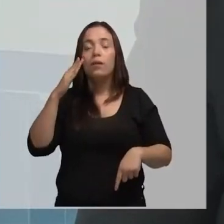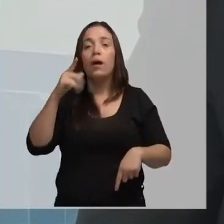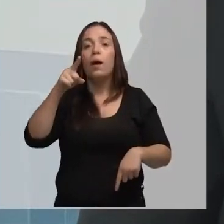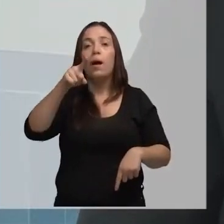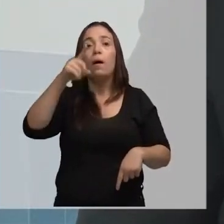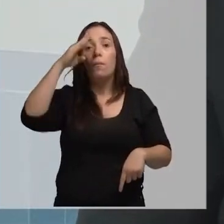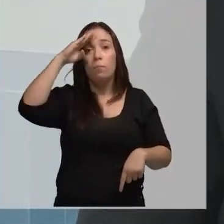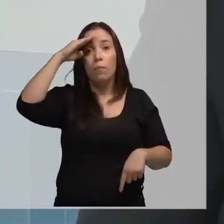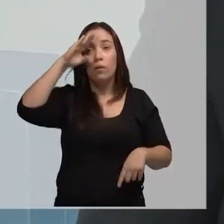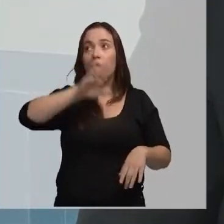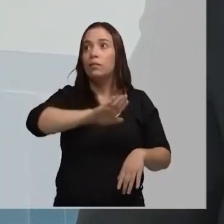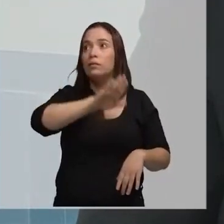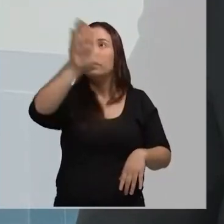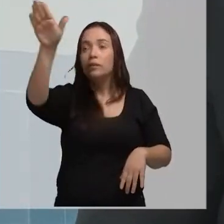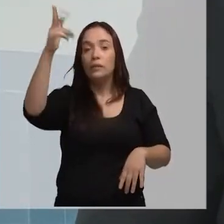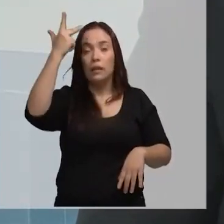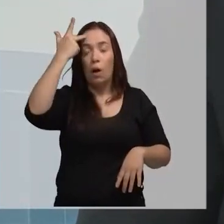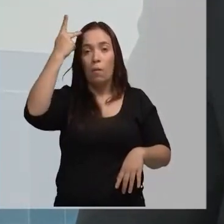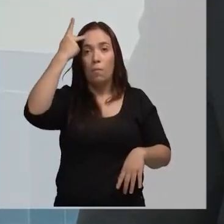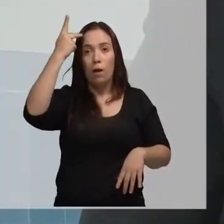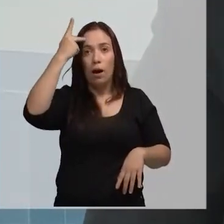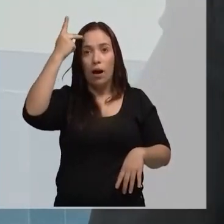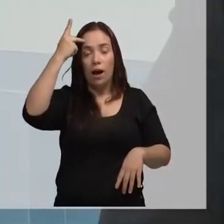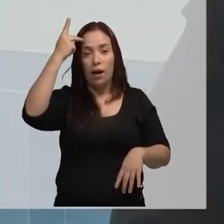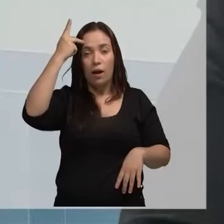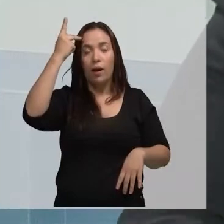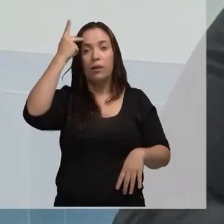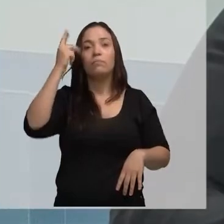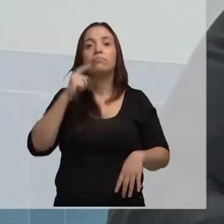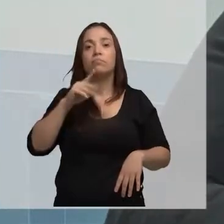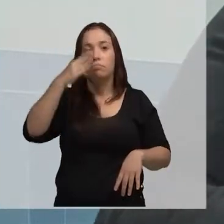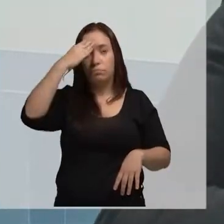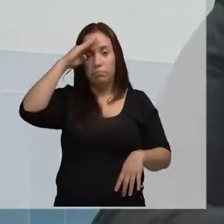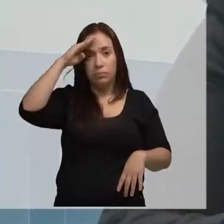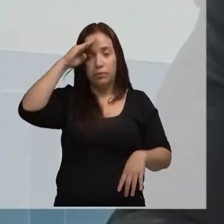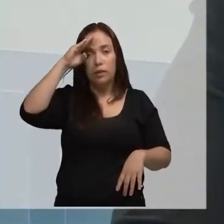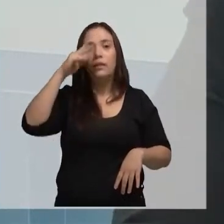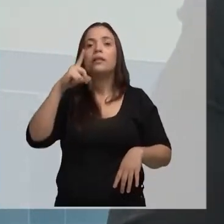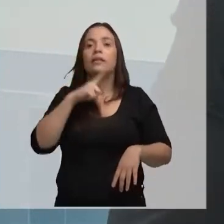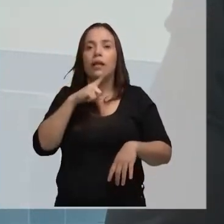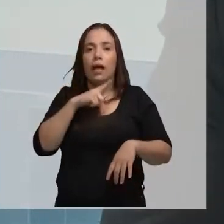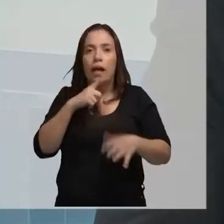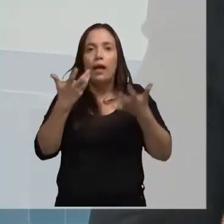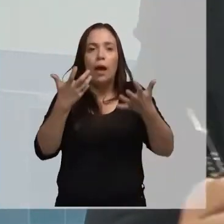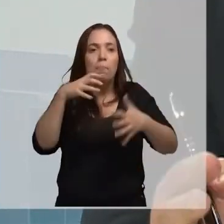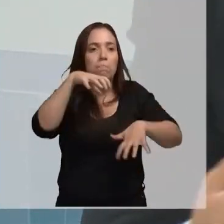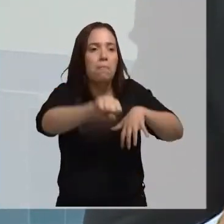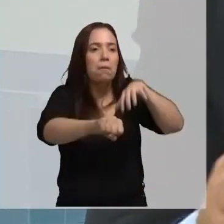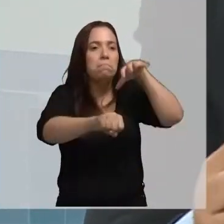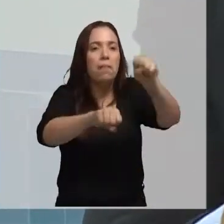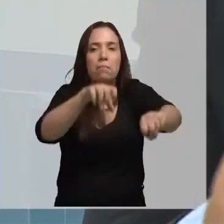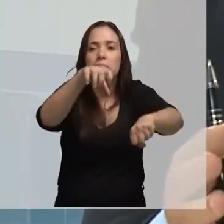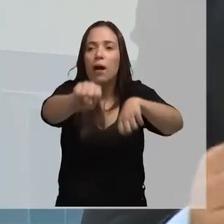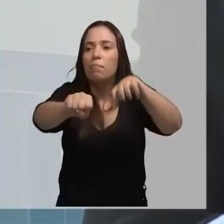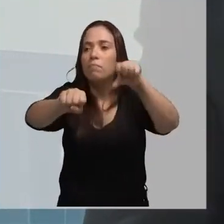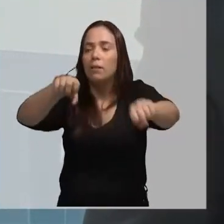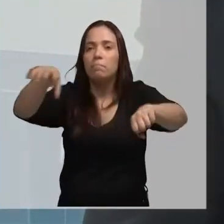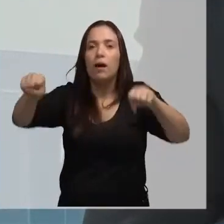Paulo. E o Alckmin já está assustado. O Bolsonaro está indo atrás dos votinhos, que